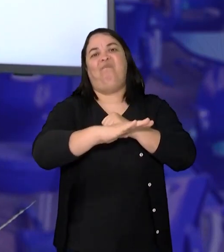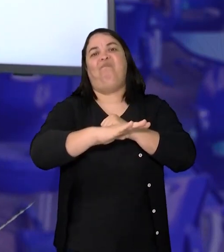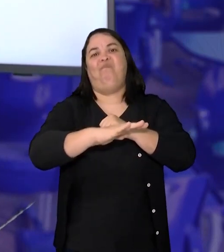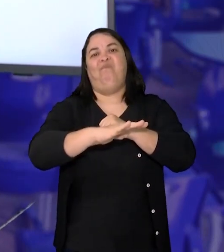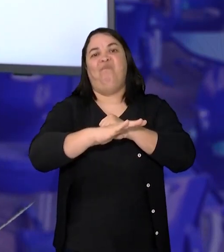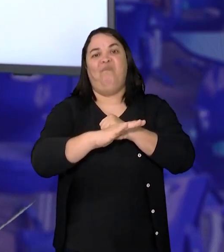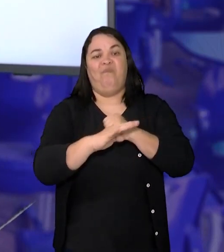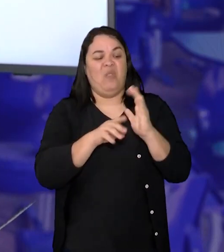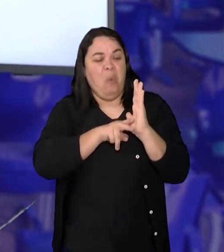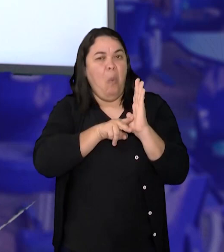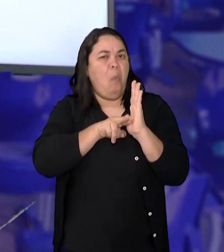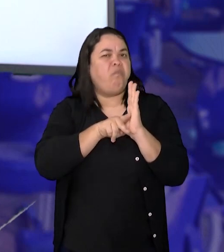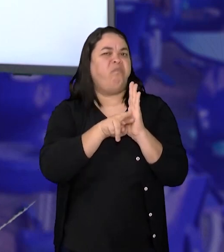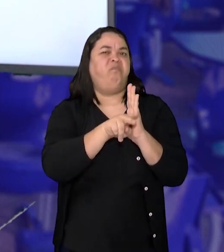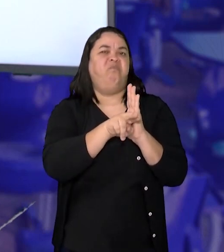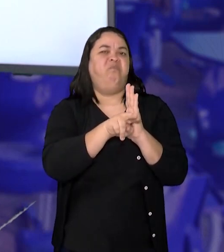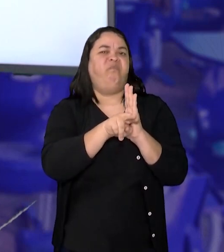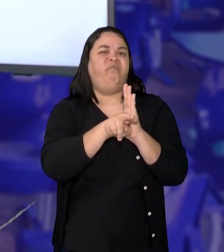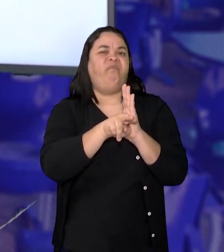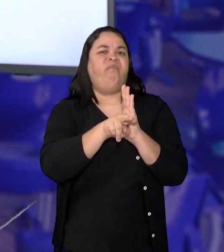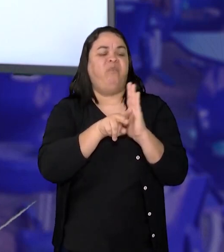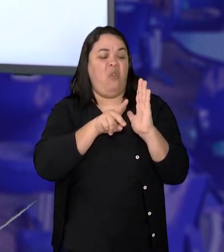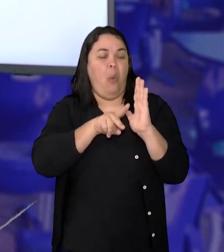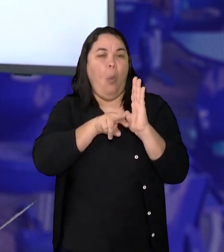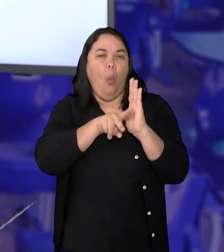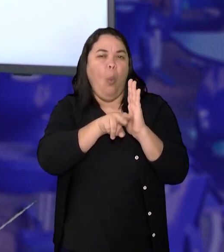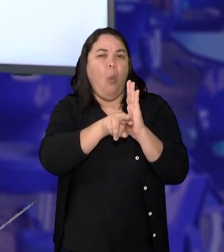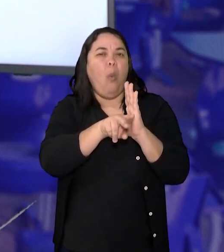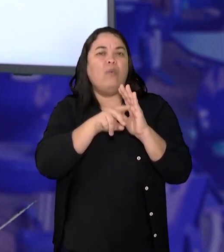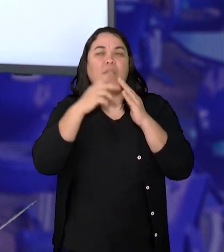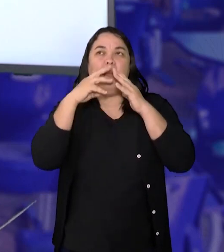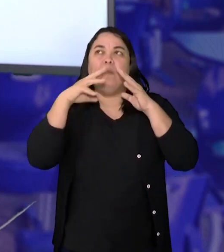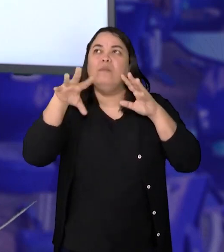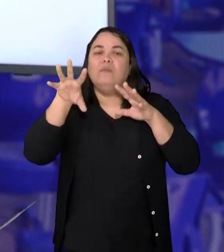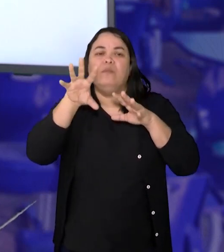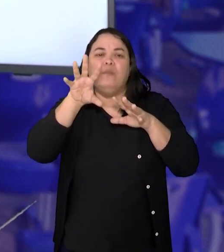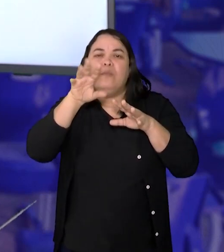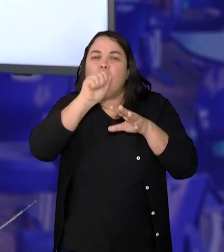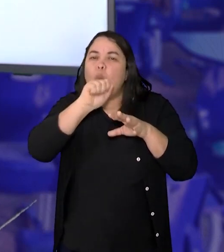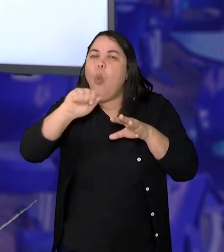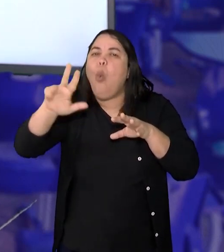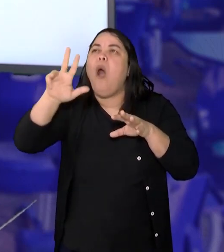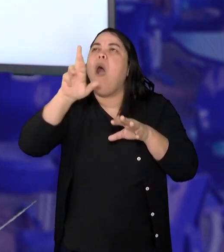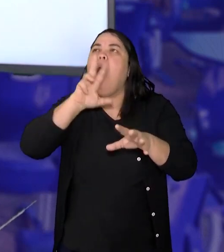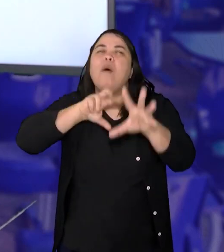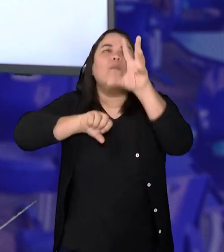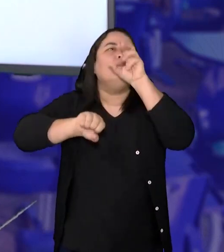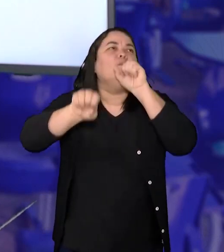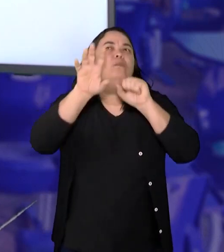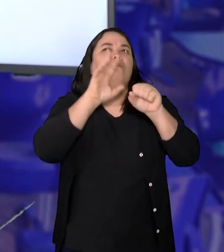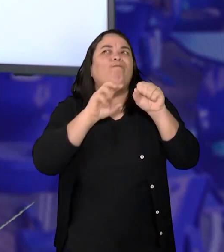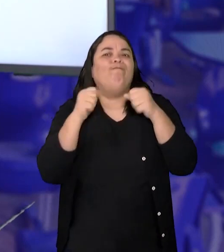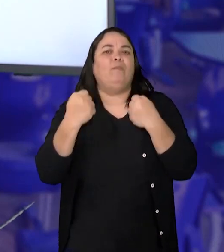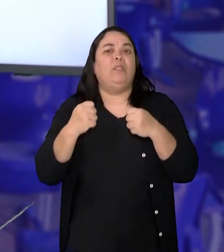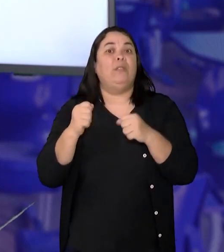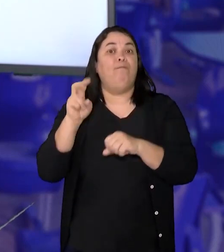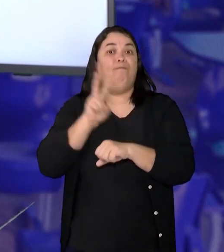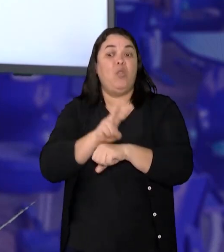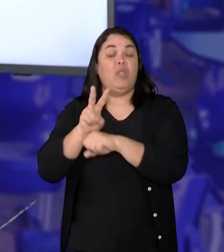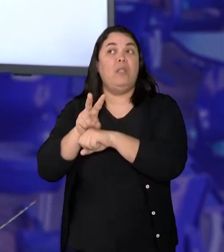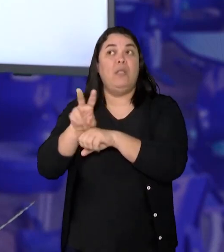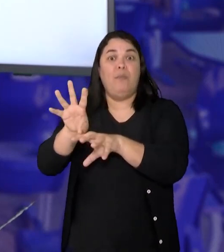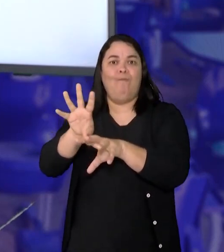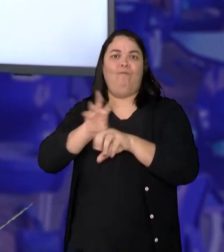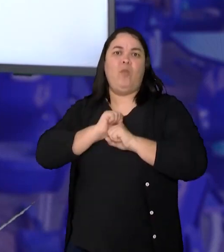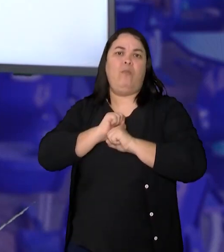nosso Covid-19 agora, infelizmente essa pandemia, ele está no ar, então a gente tem que se proteger para poder não pegar ele,